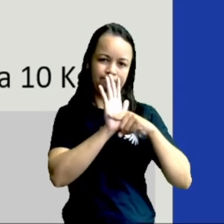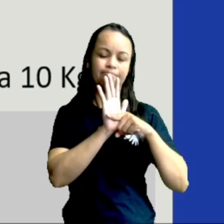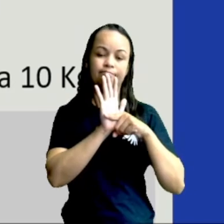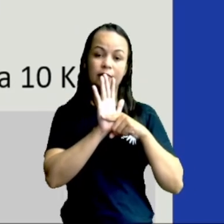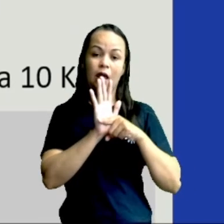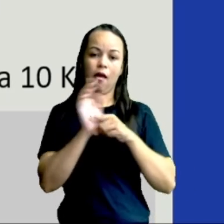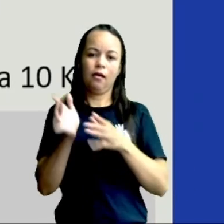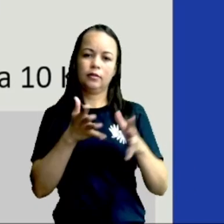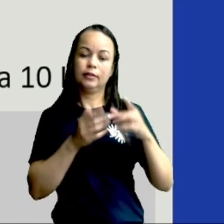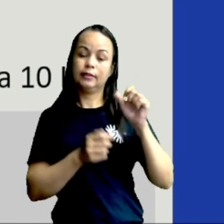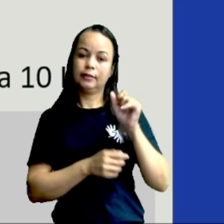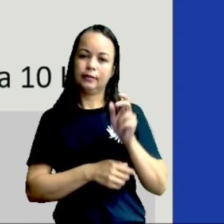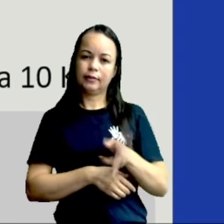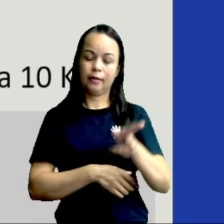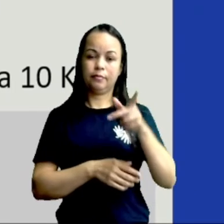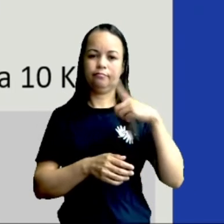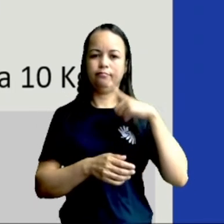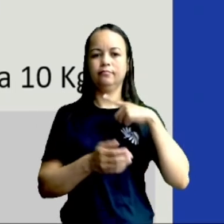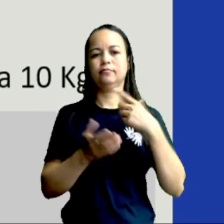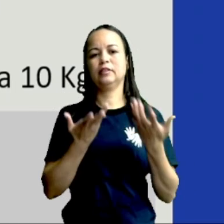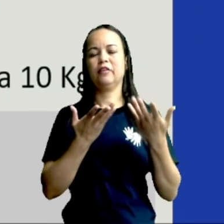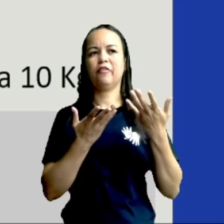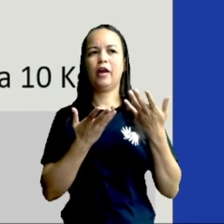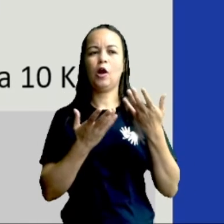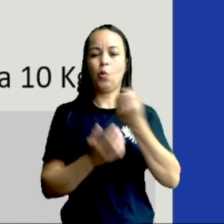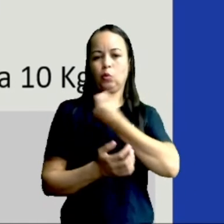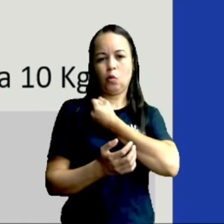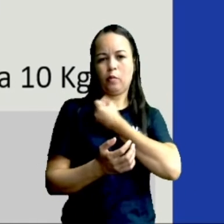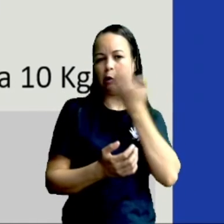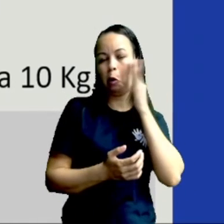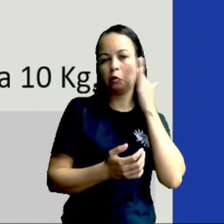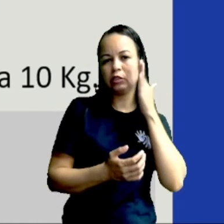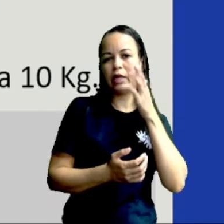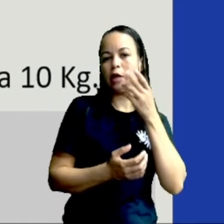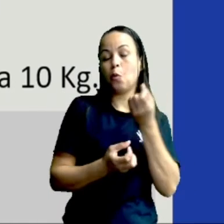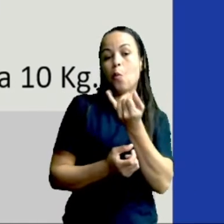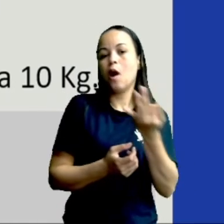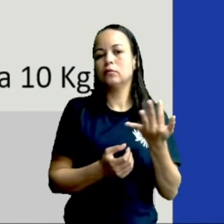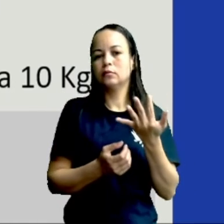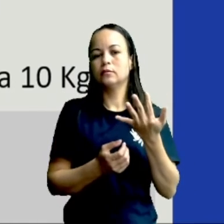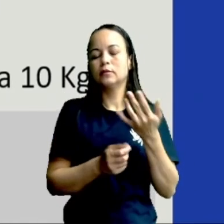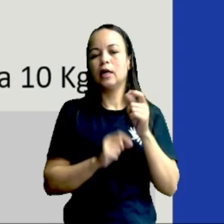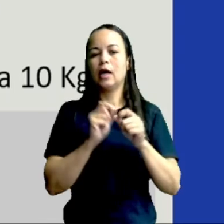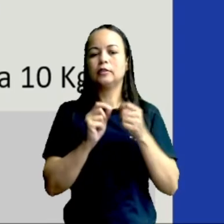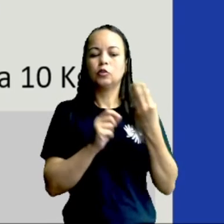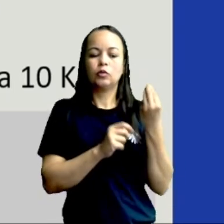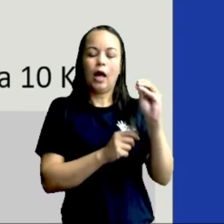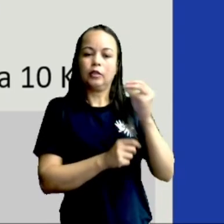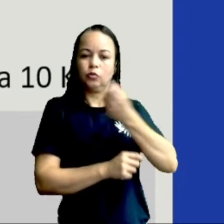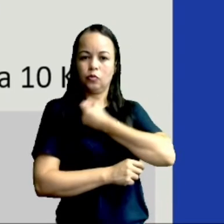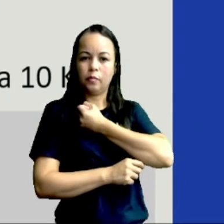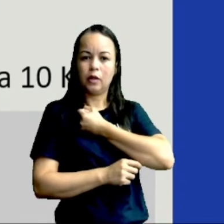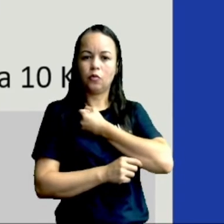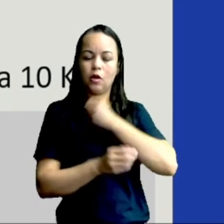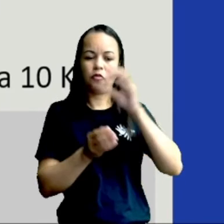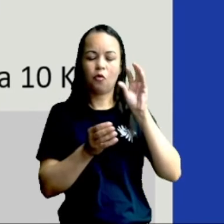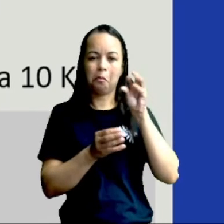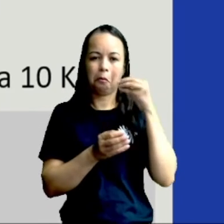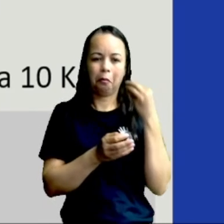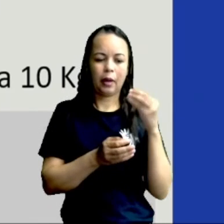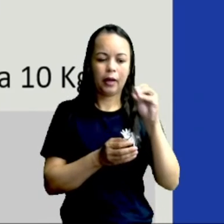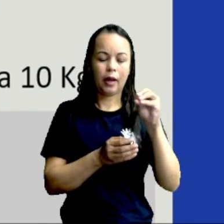eu tiver um termo que eu não sei o valor dele antes, adicionado de um número, eu vou pegar esse número que está